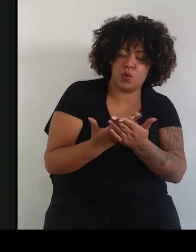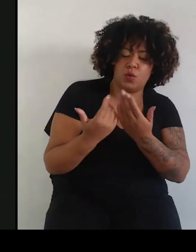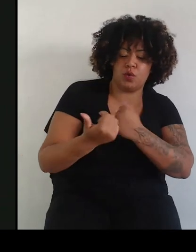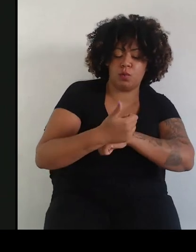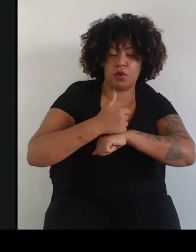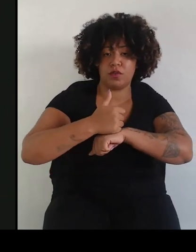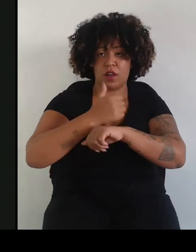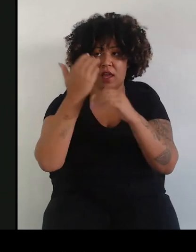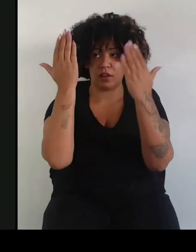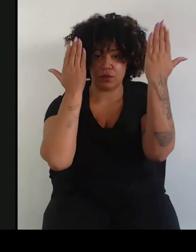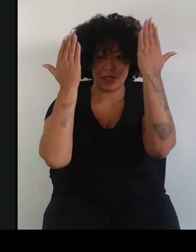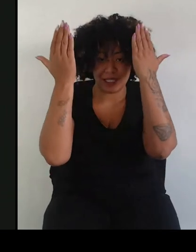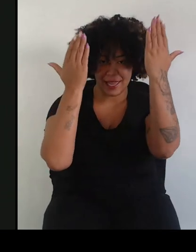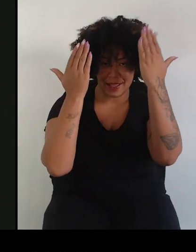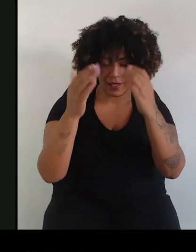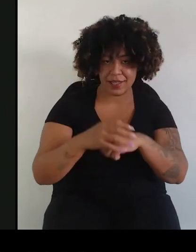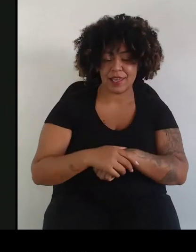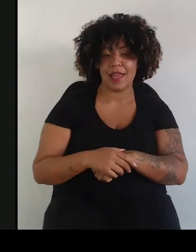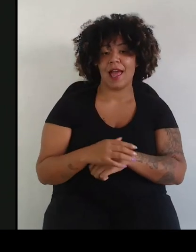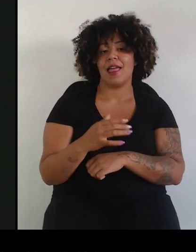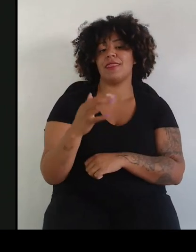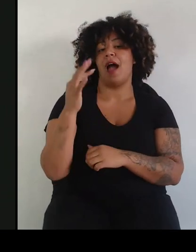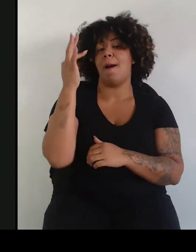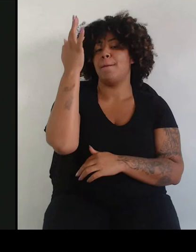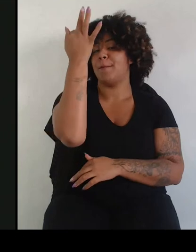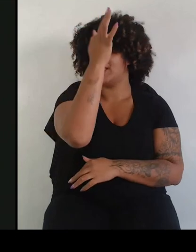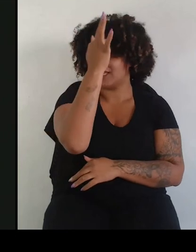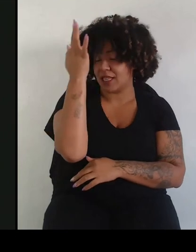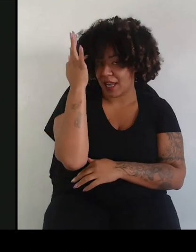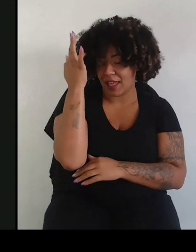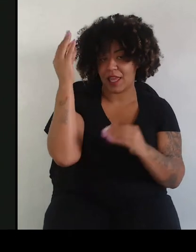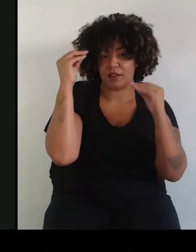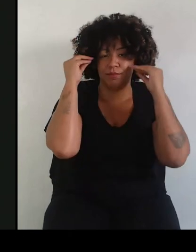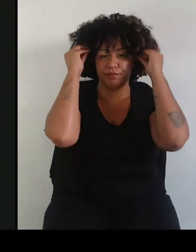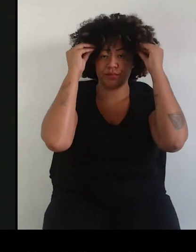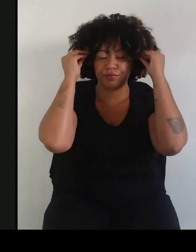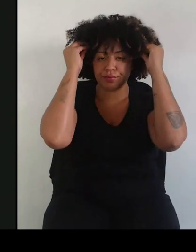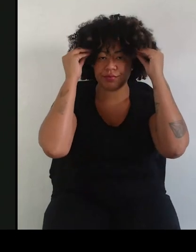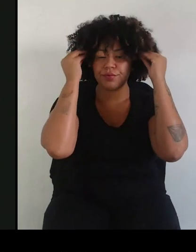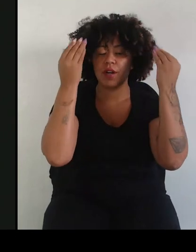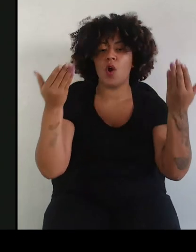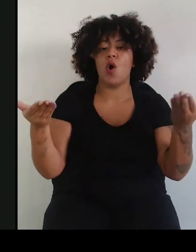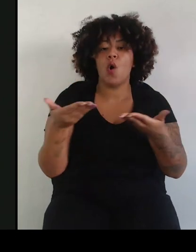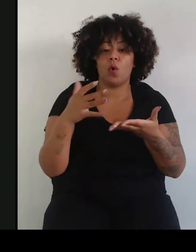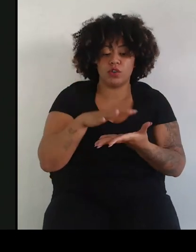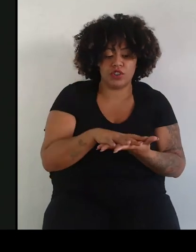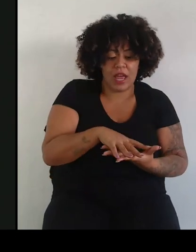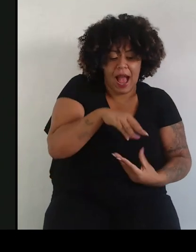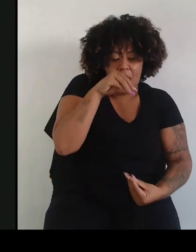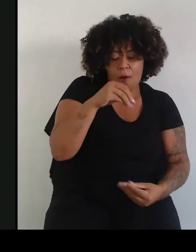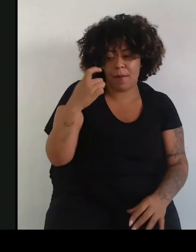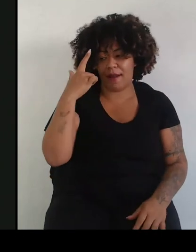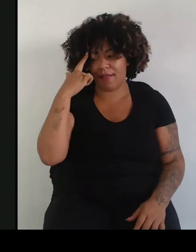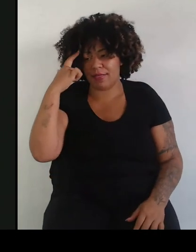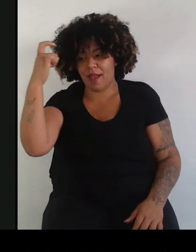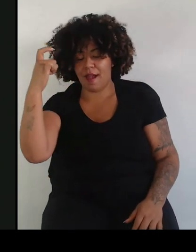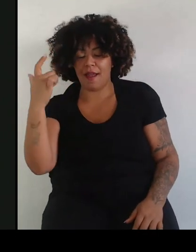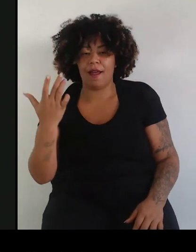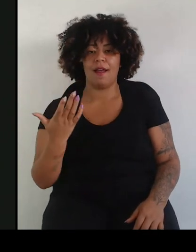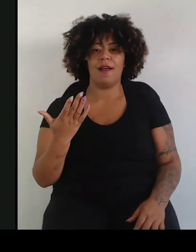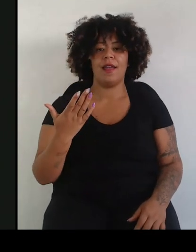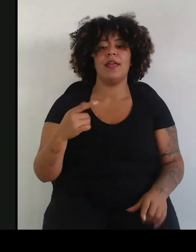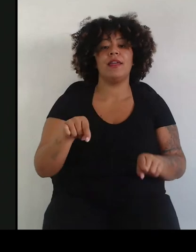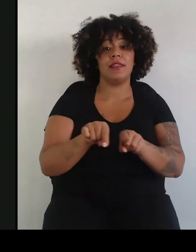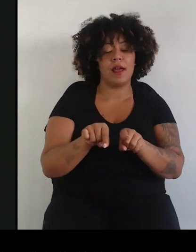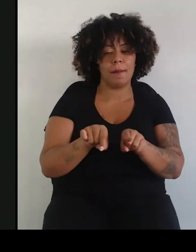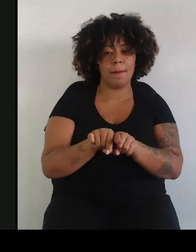psiquiatria da passagem da alma para a ideia de psiquê e finalmente a psicanálise